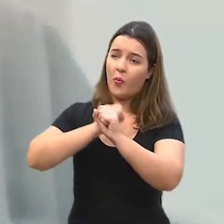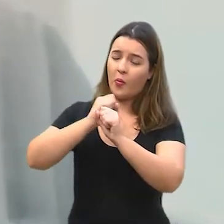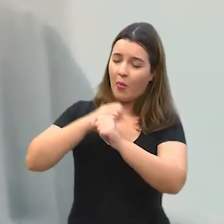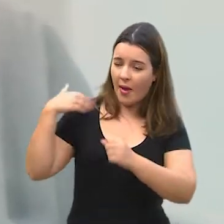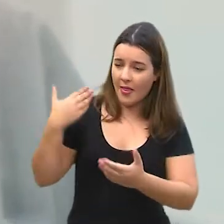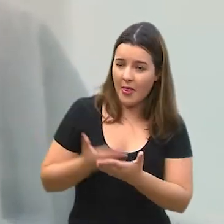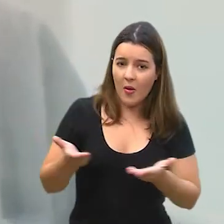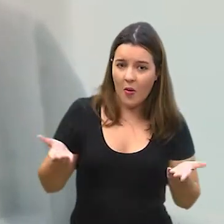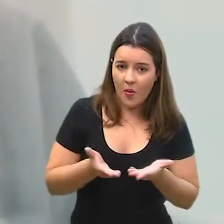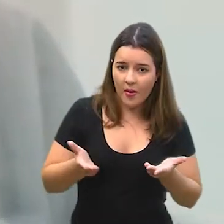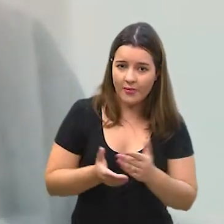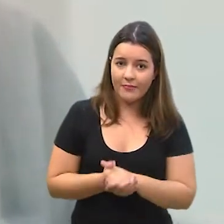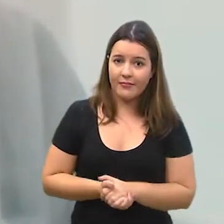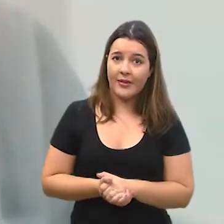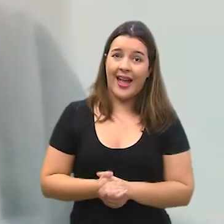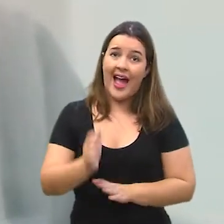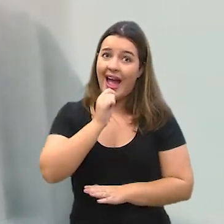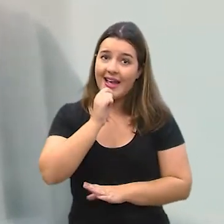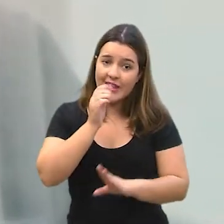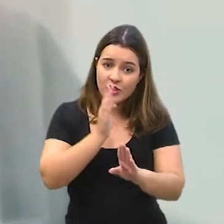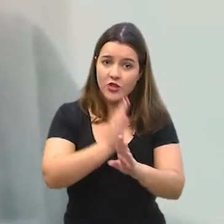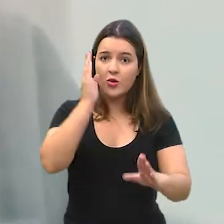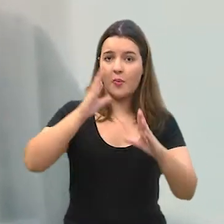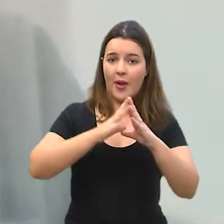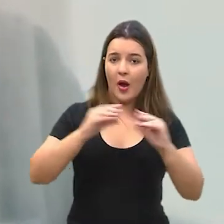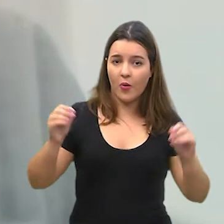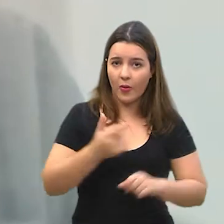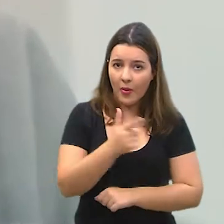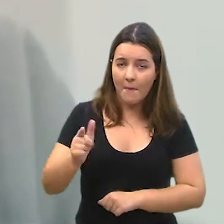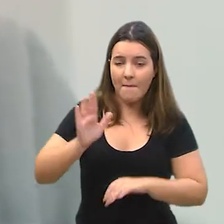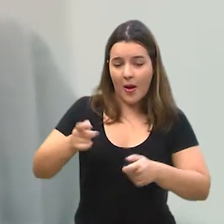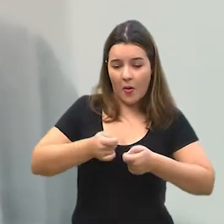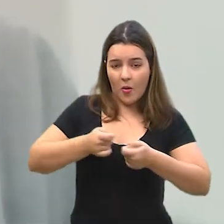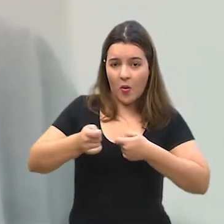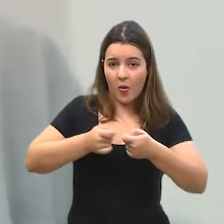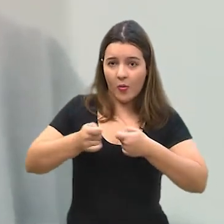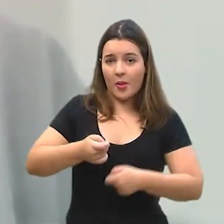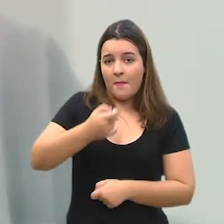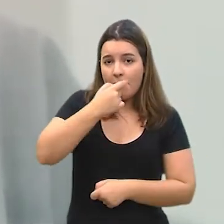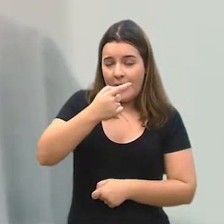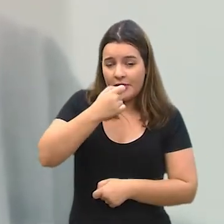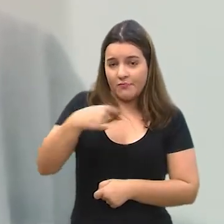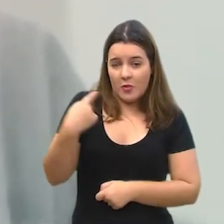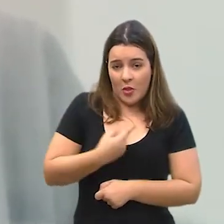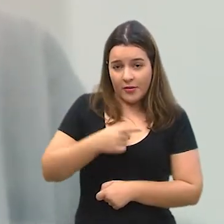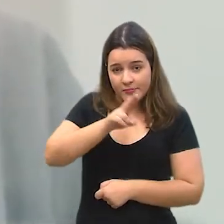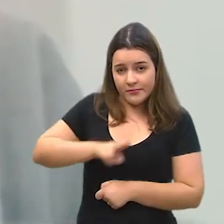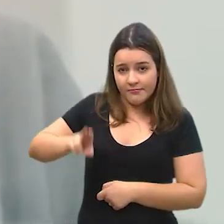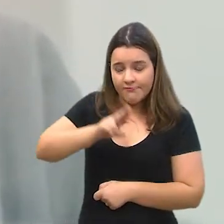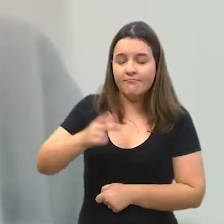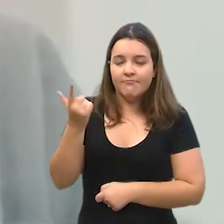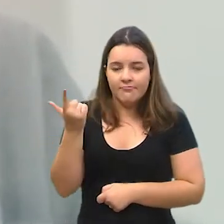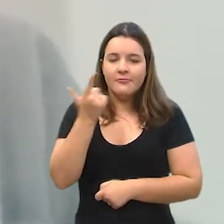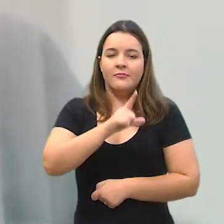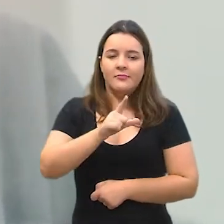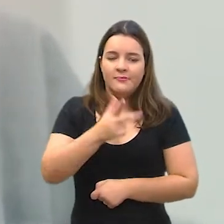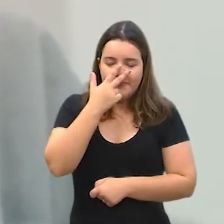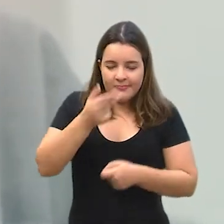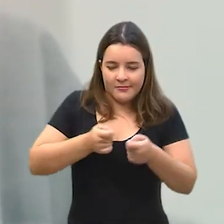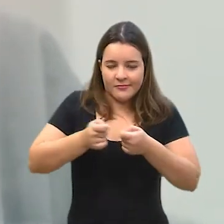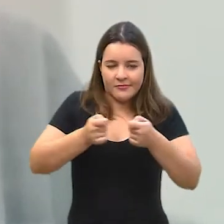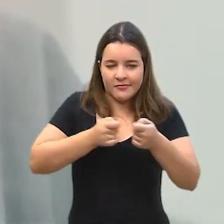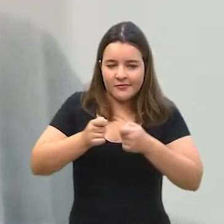essa pessoa já tem essa dúvida, né, se foi infectado ou não, o ideal é já procurar ajuda médica nesse intervalo aí de